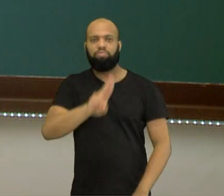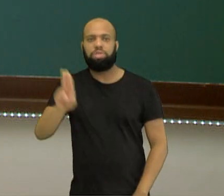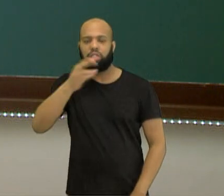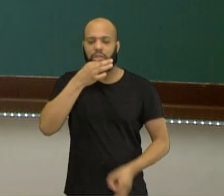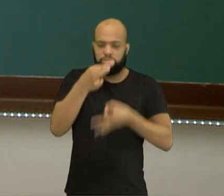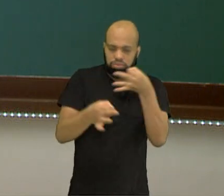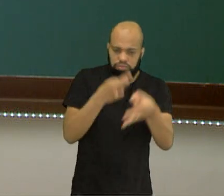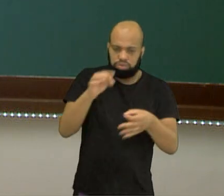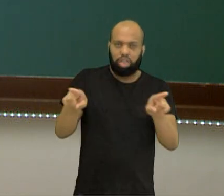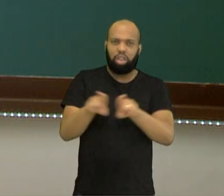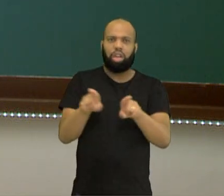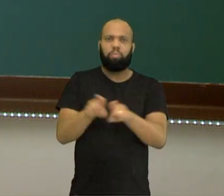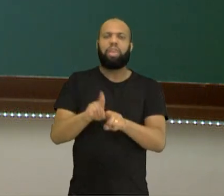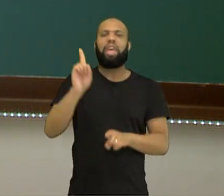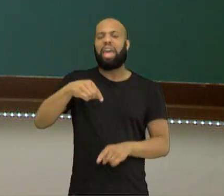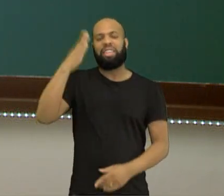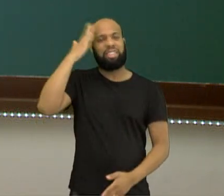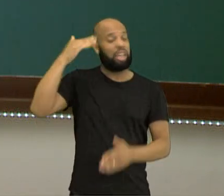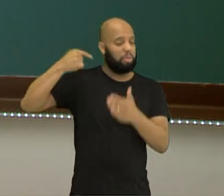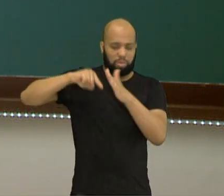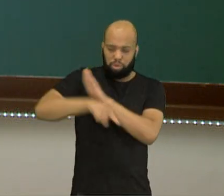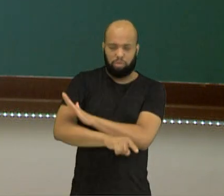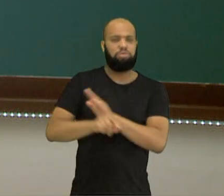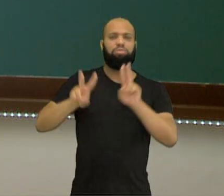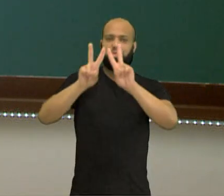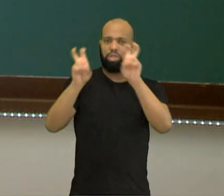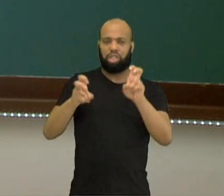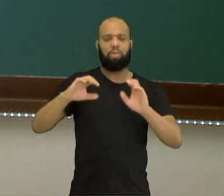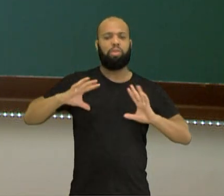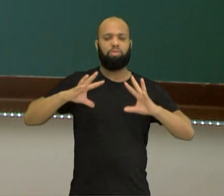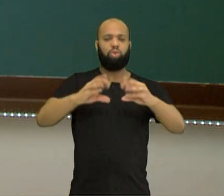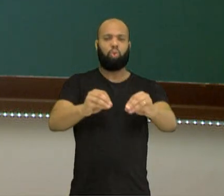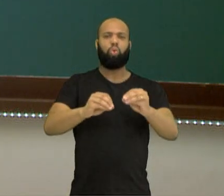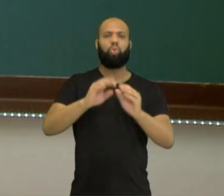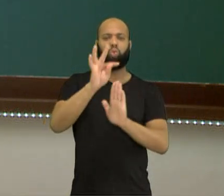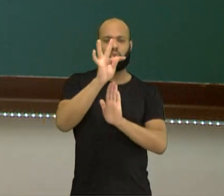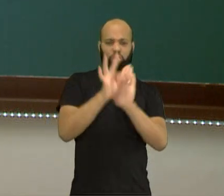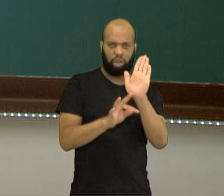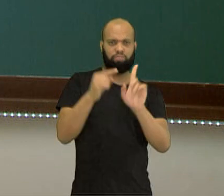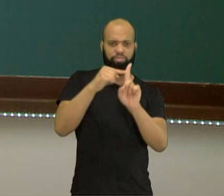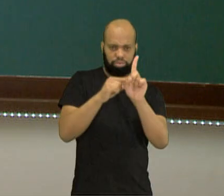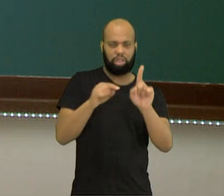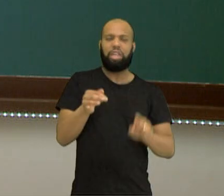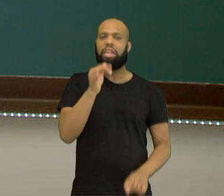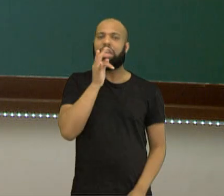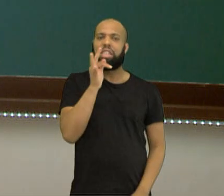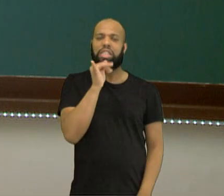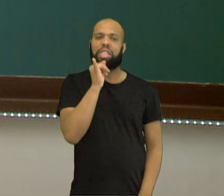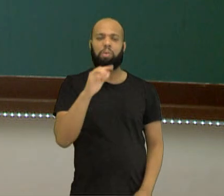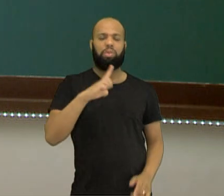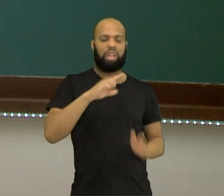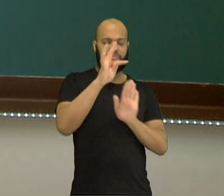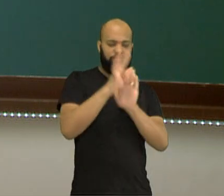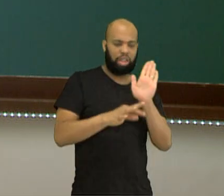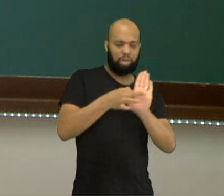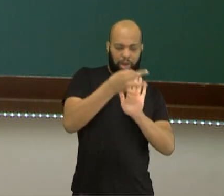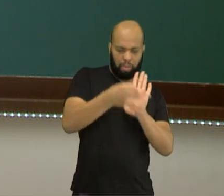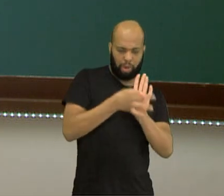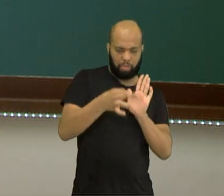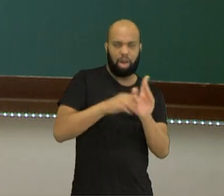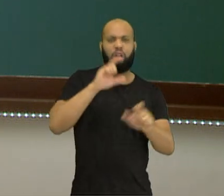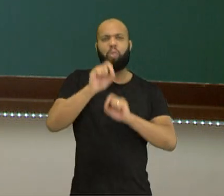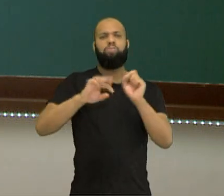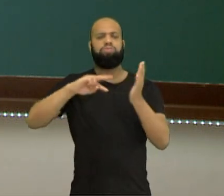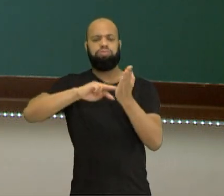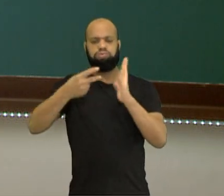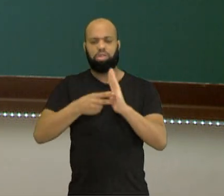de autoridade em quase todos os tipos de texto, principalmente nos textos argumentativos também eu posso trazer. E o que vem a ser